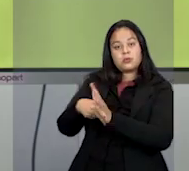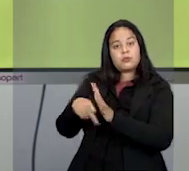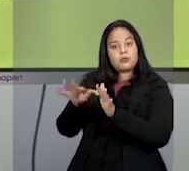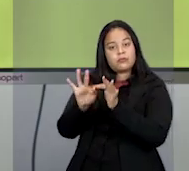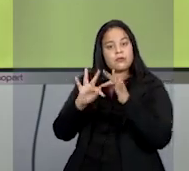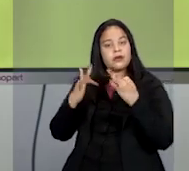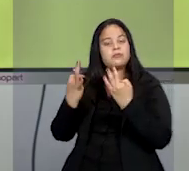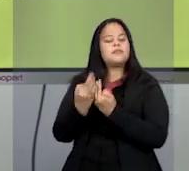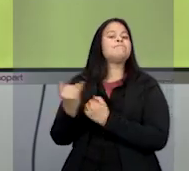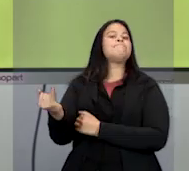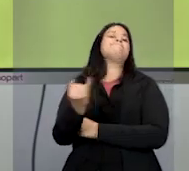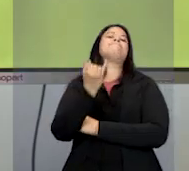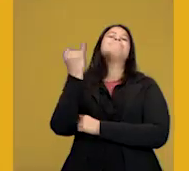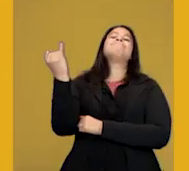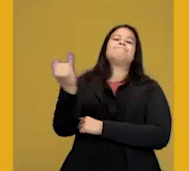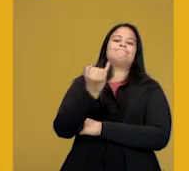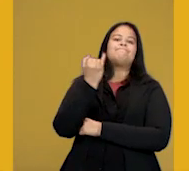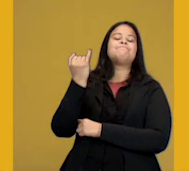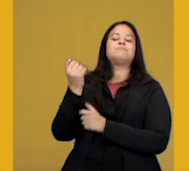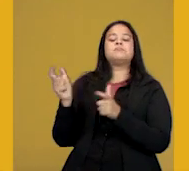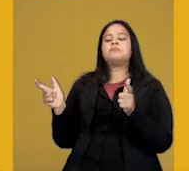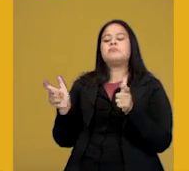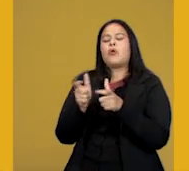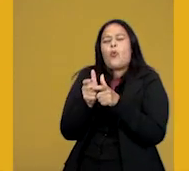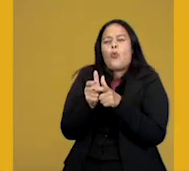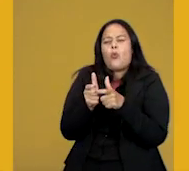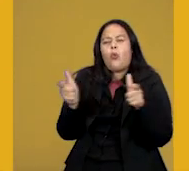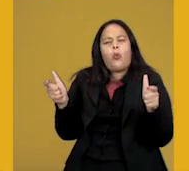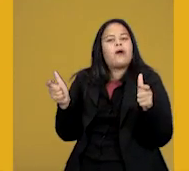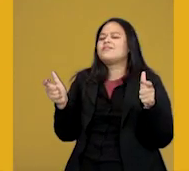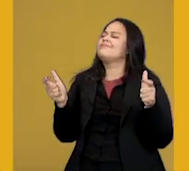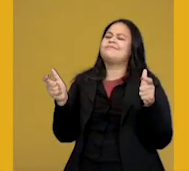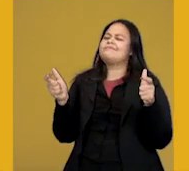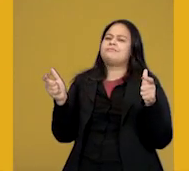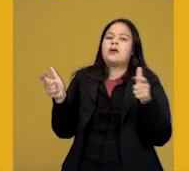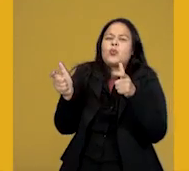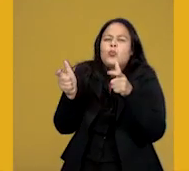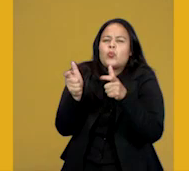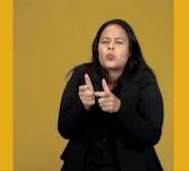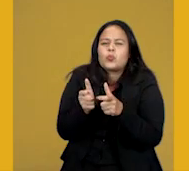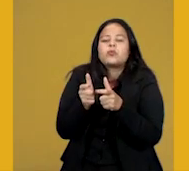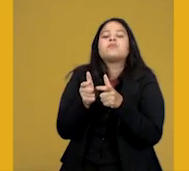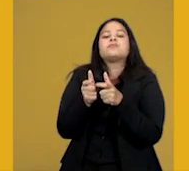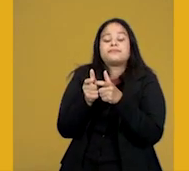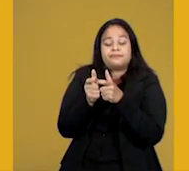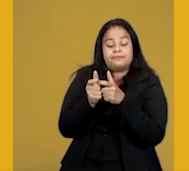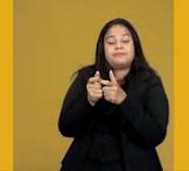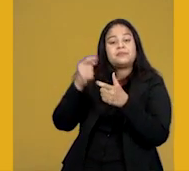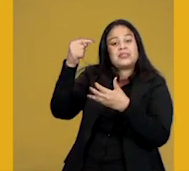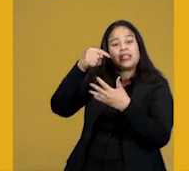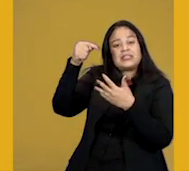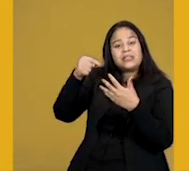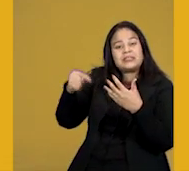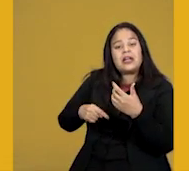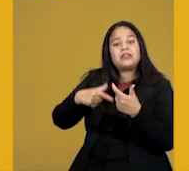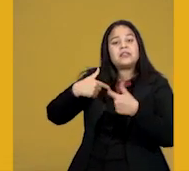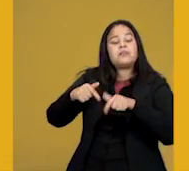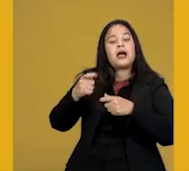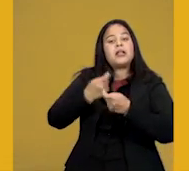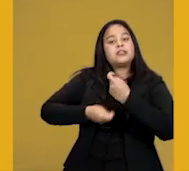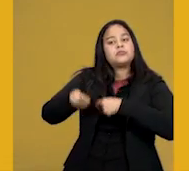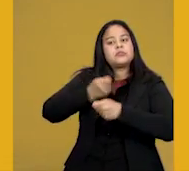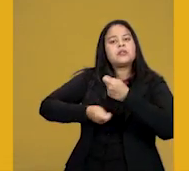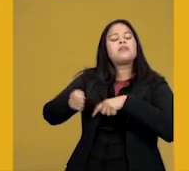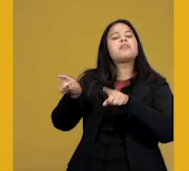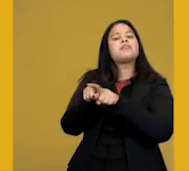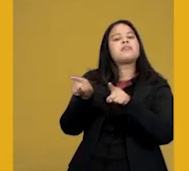que apresenta áreas de cultivo menores, ok? Em pequenas e médias propriedades, com trabalho e administração das terras